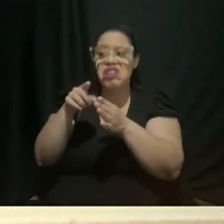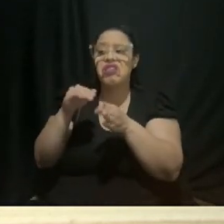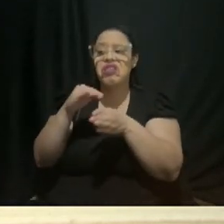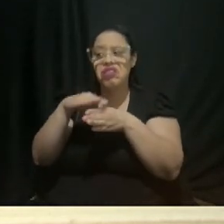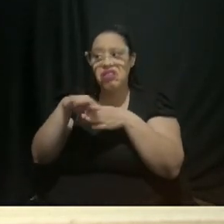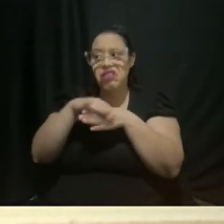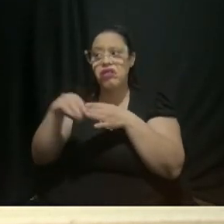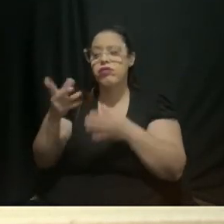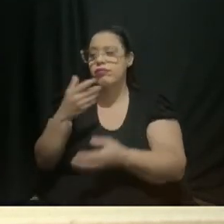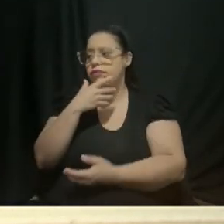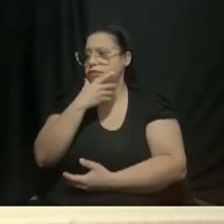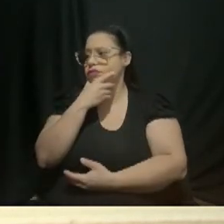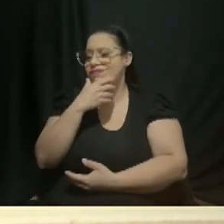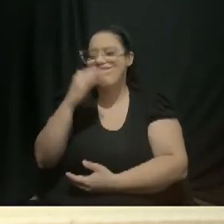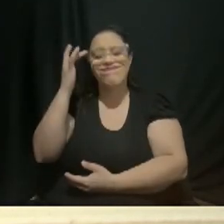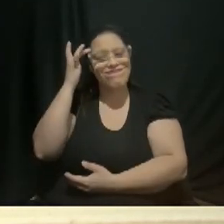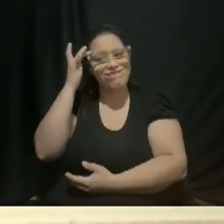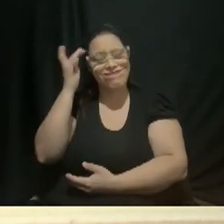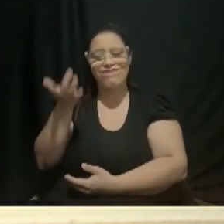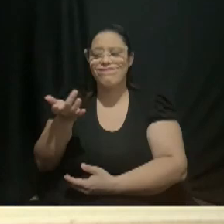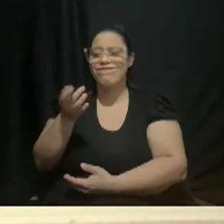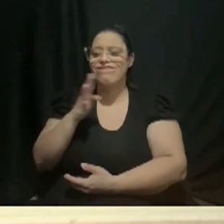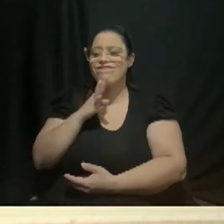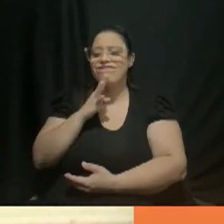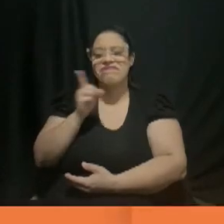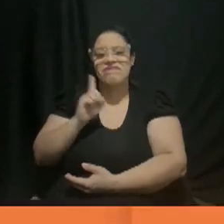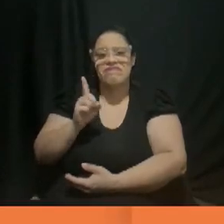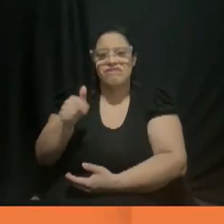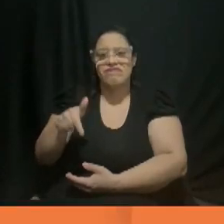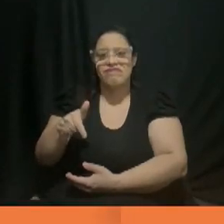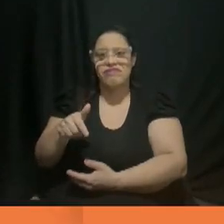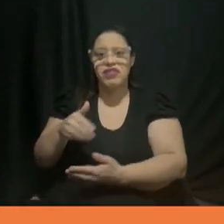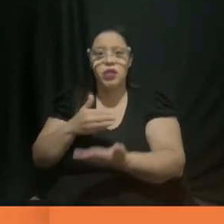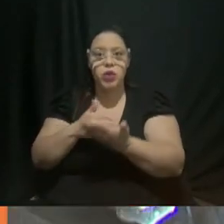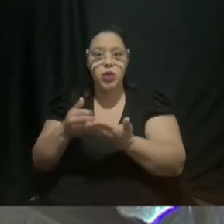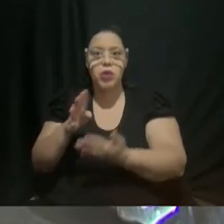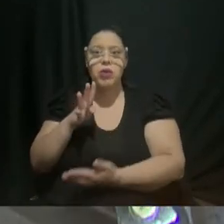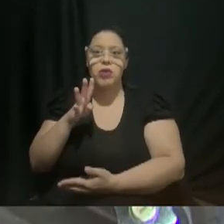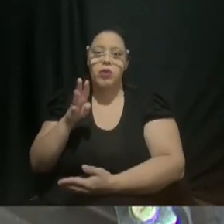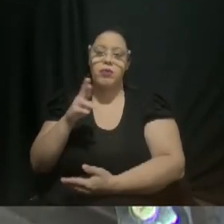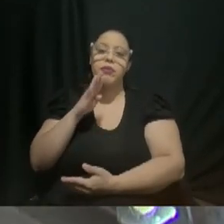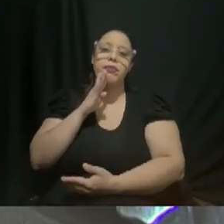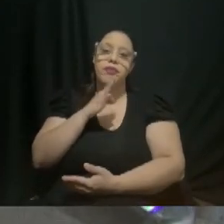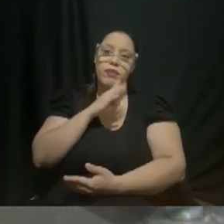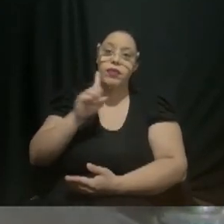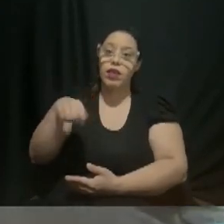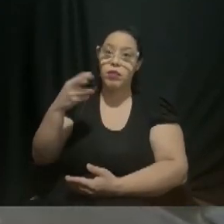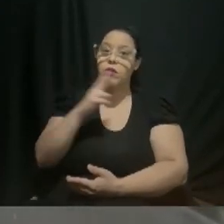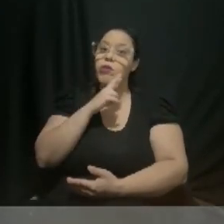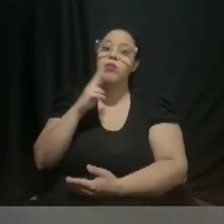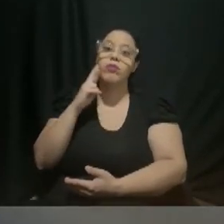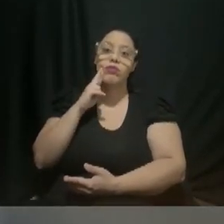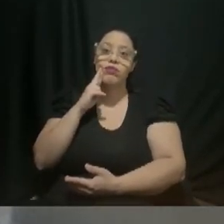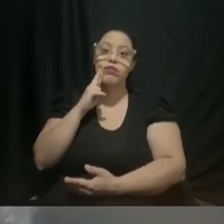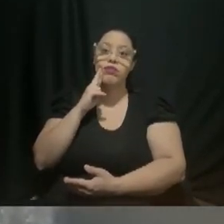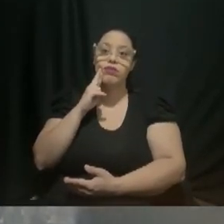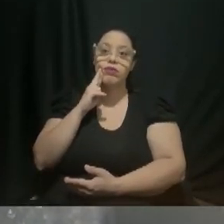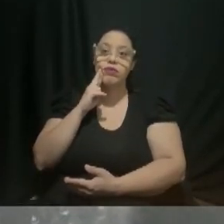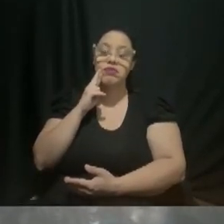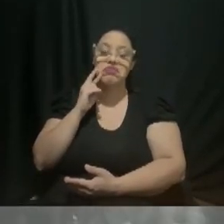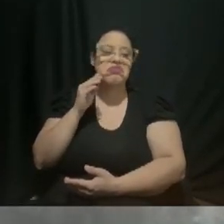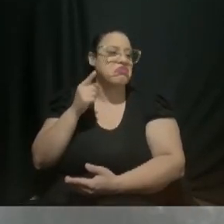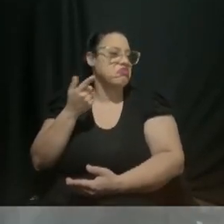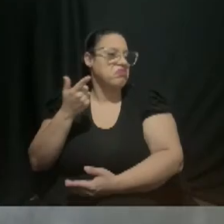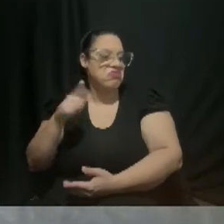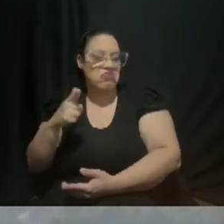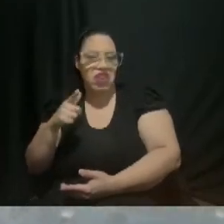ninguém aqui, né? Então você começou num barzinho, depois foi para um restaurante, e aí, sem indicação, você tinha algum curso